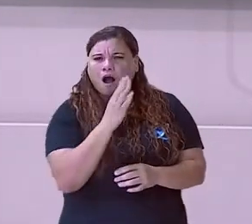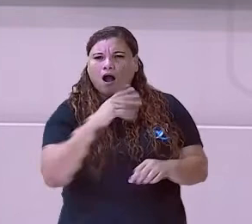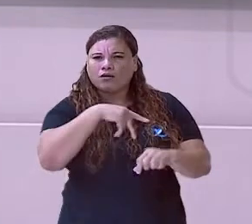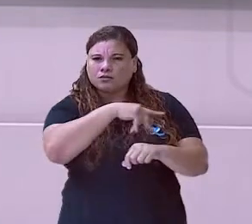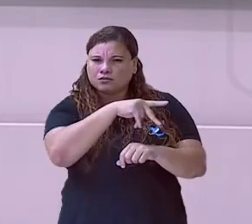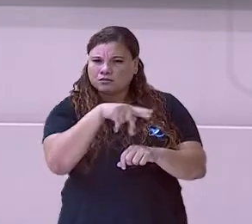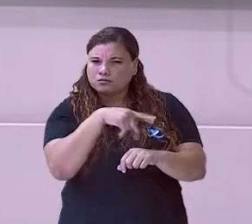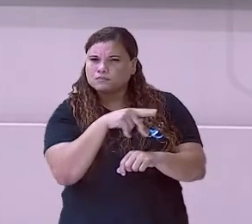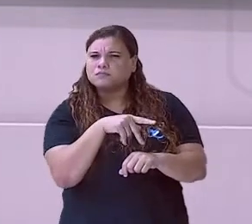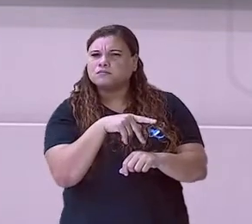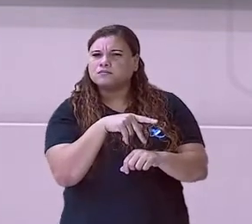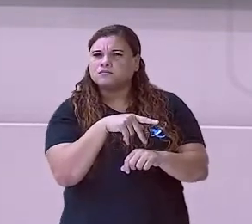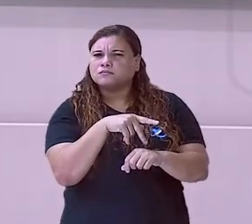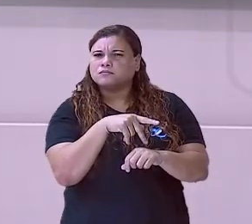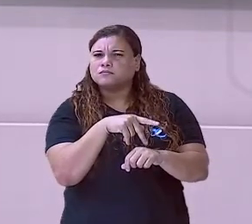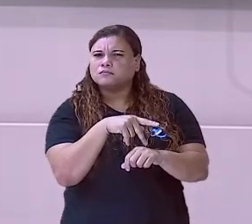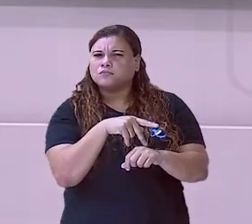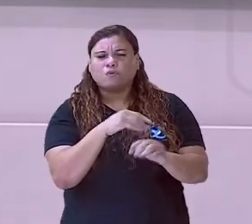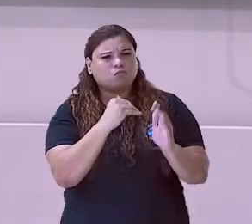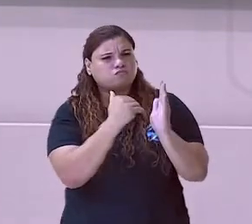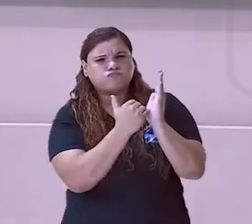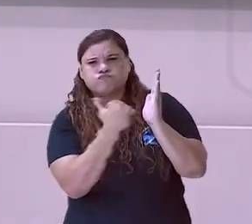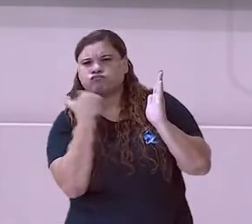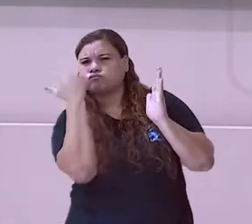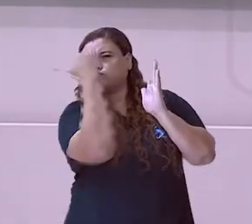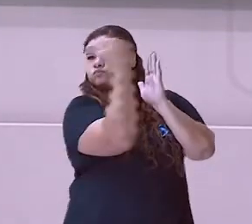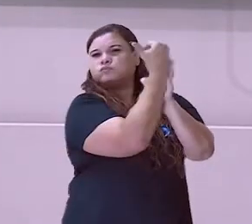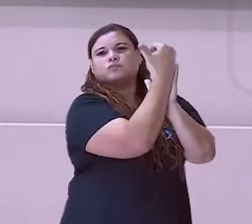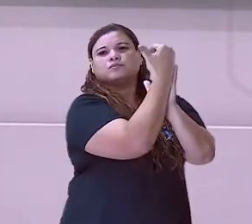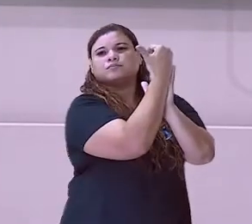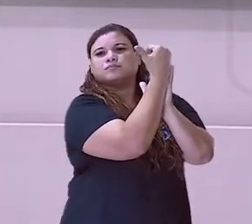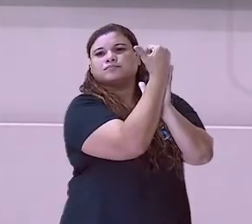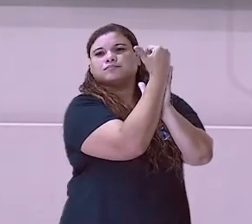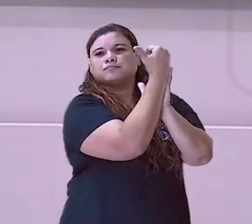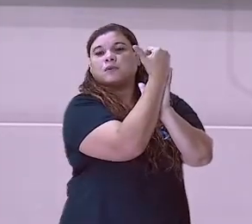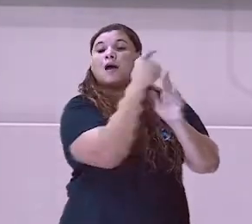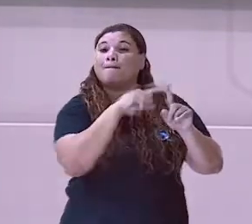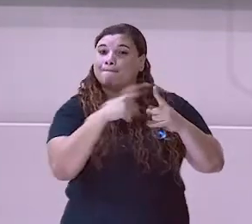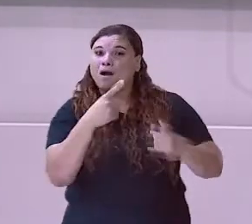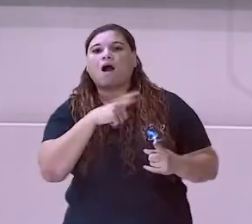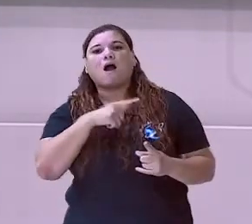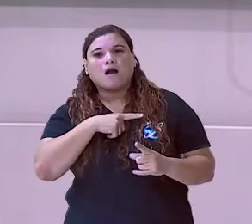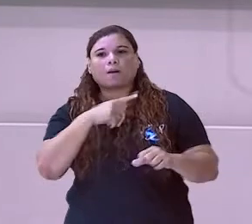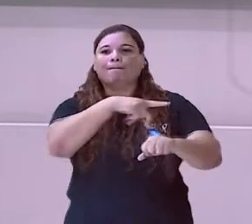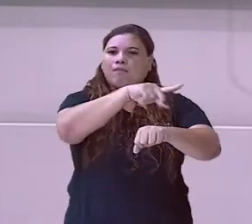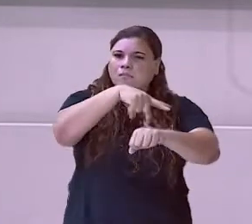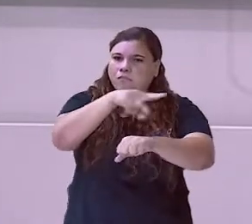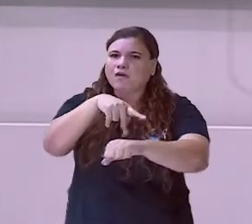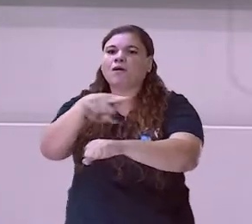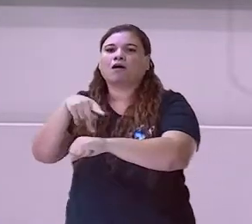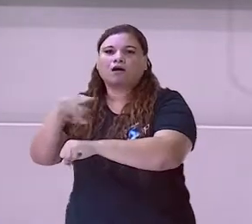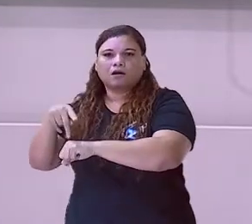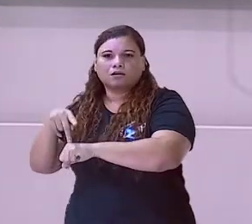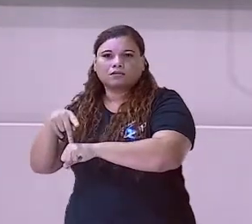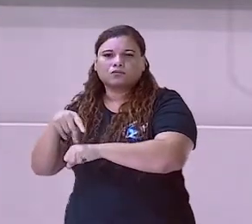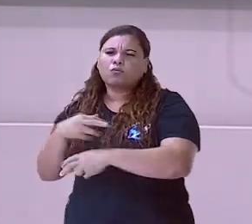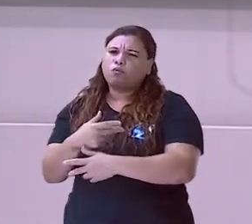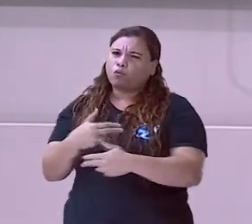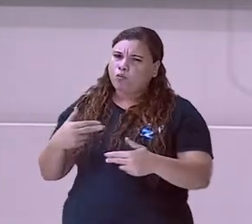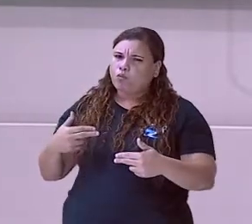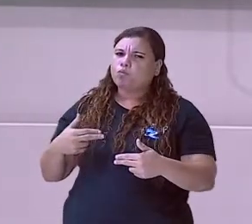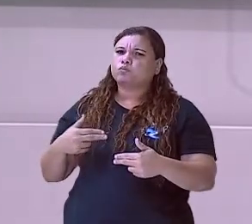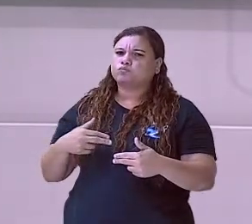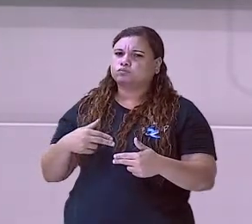países aqui na América do Sul. Nós vamos ver também que a China tem, mas a